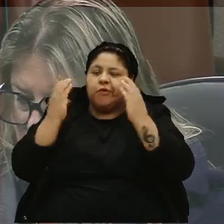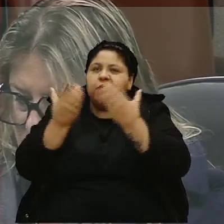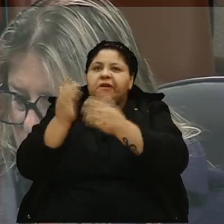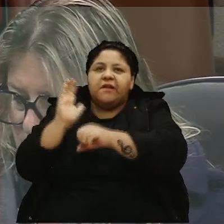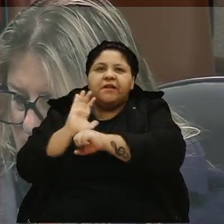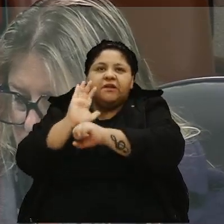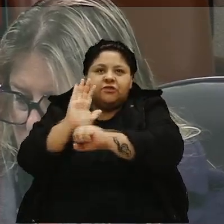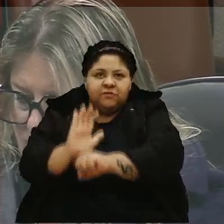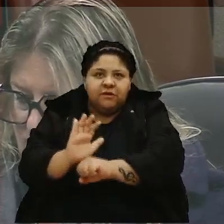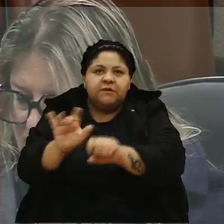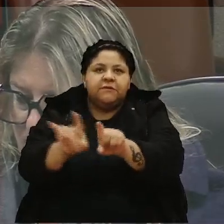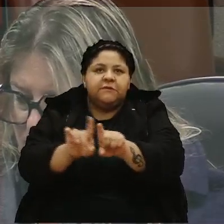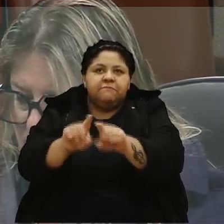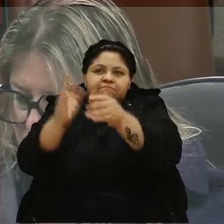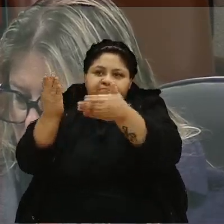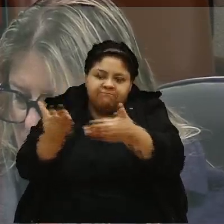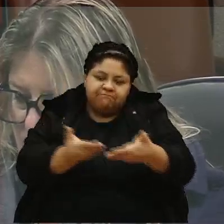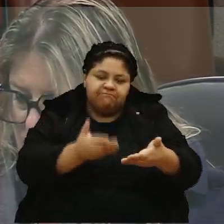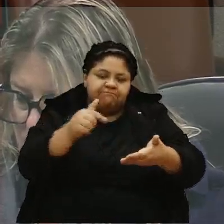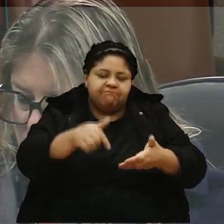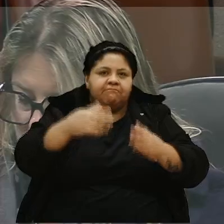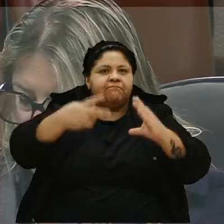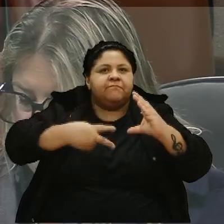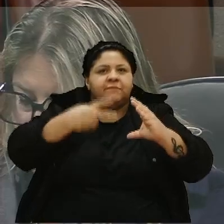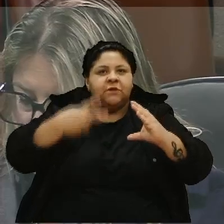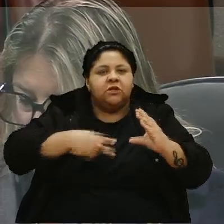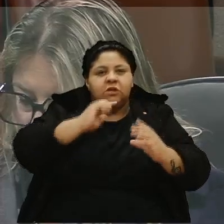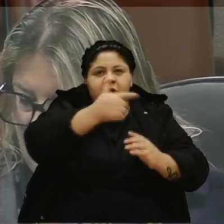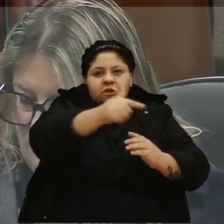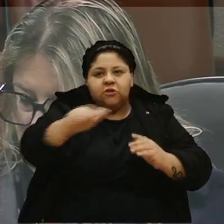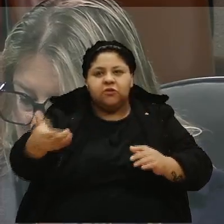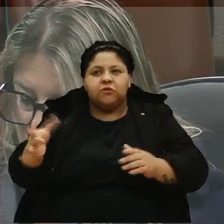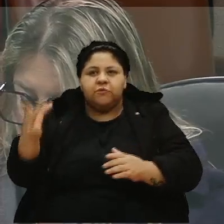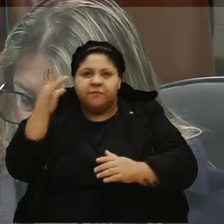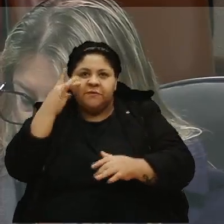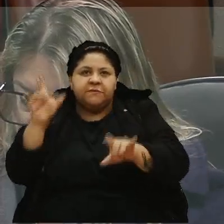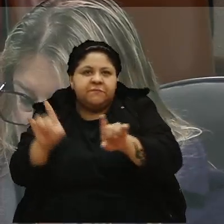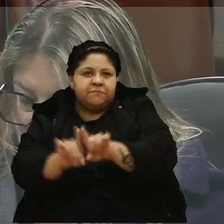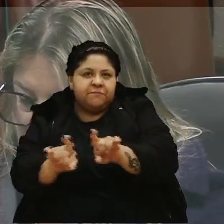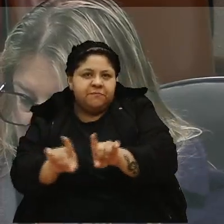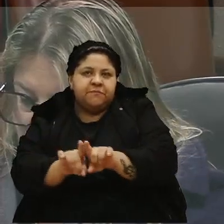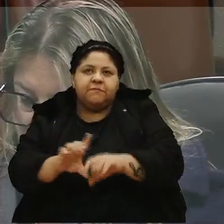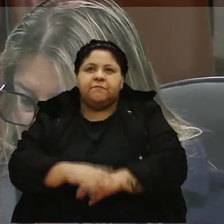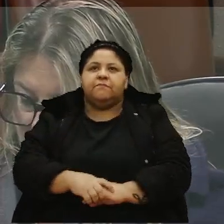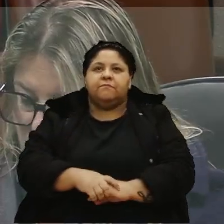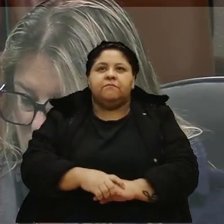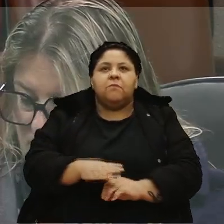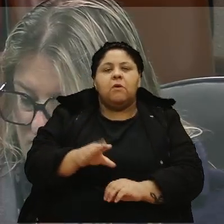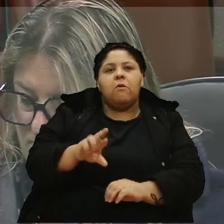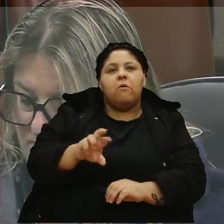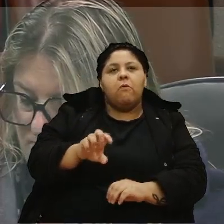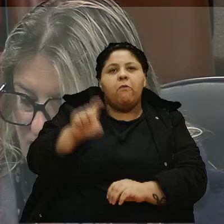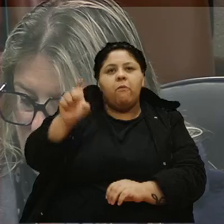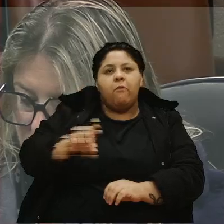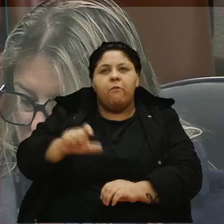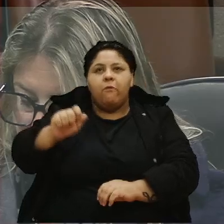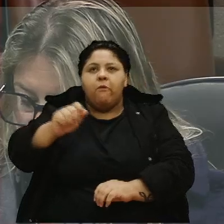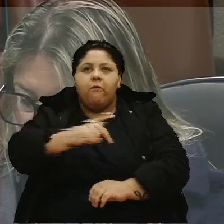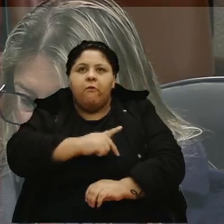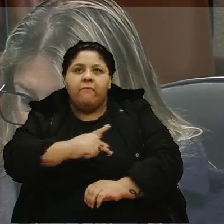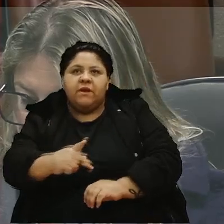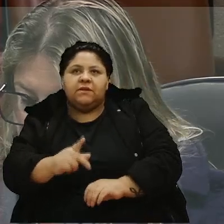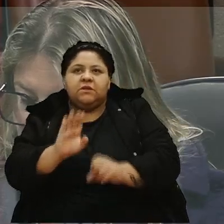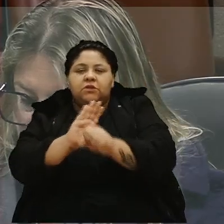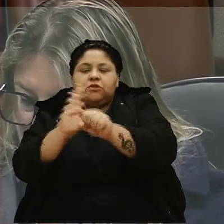ajudar. Seja bem-vindo à nossa Câmara, os demais aqui presentes das reciclagens. Ao Brecha, nosso presidente de Santa